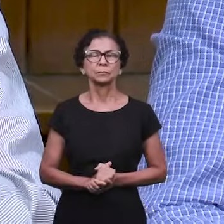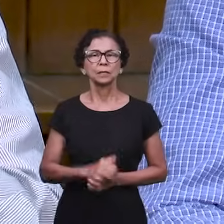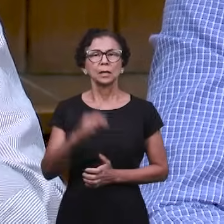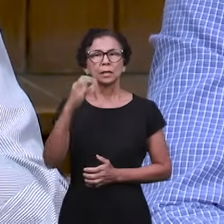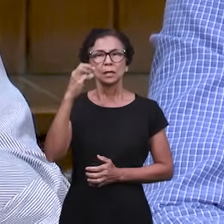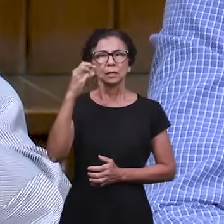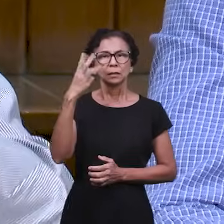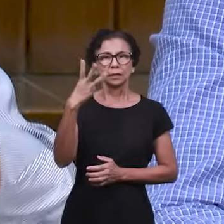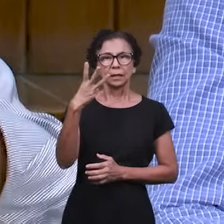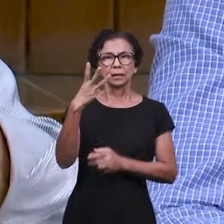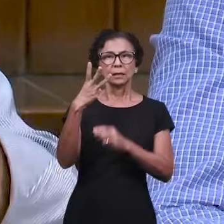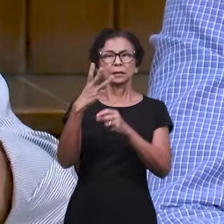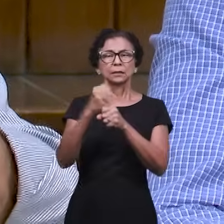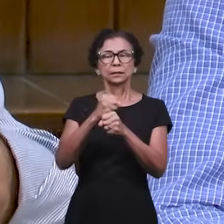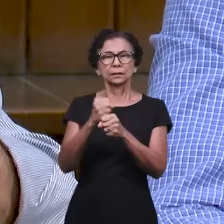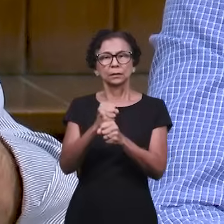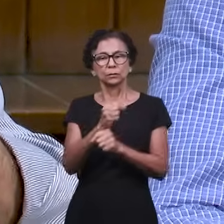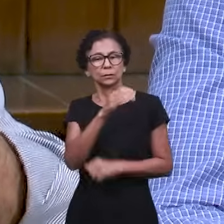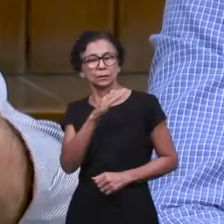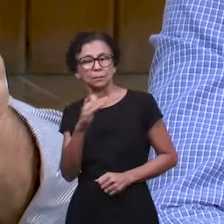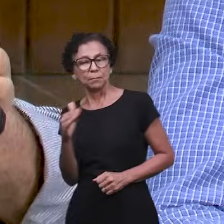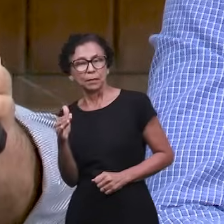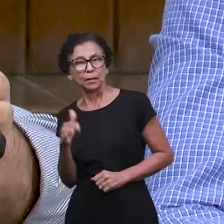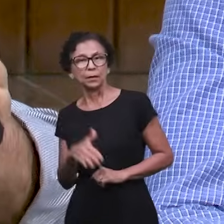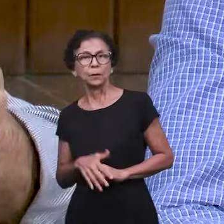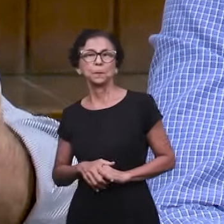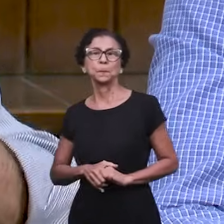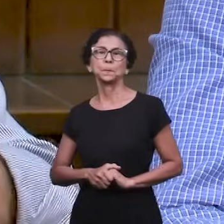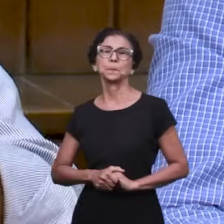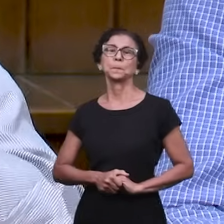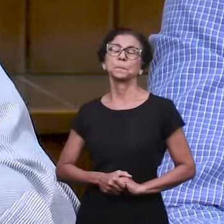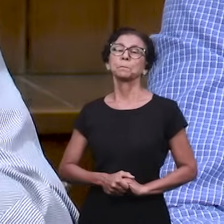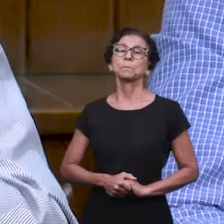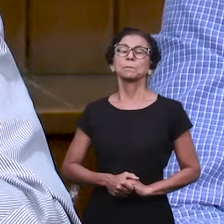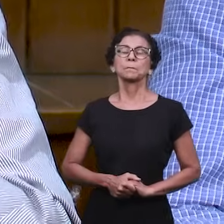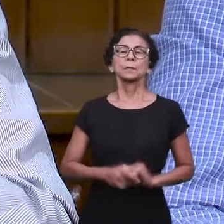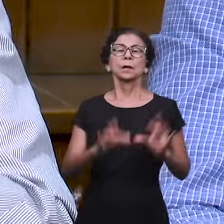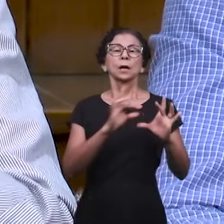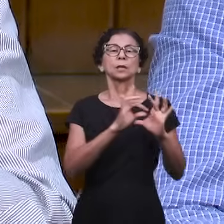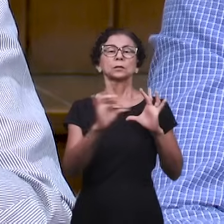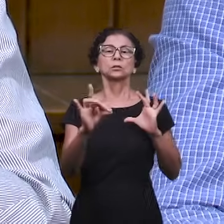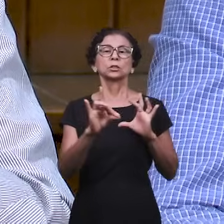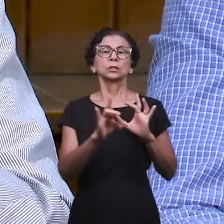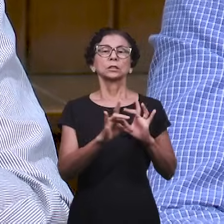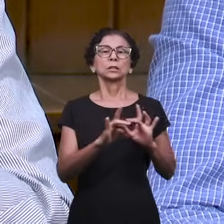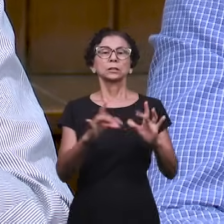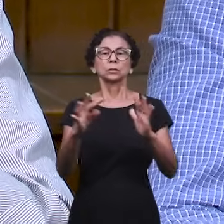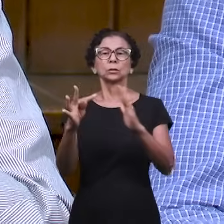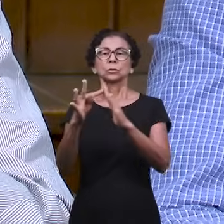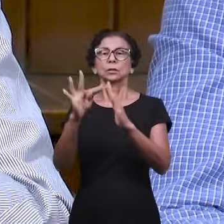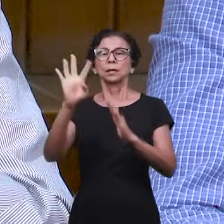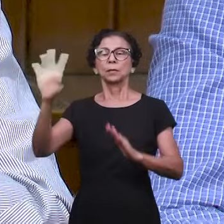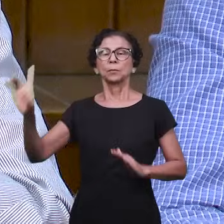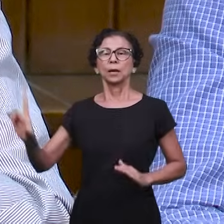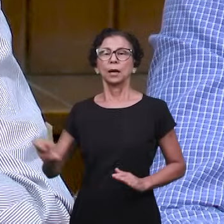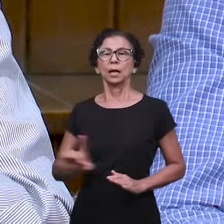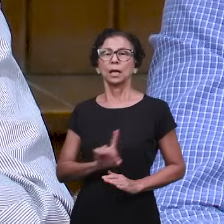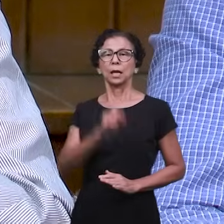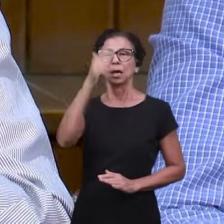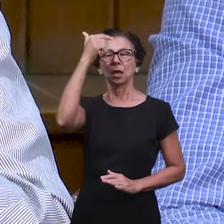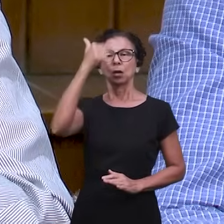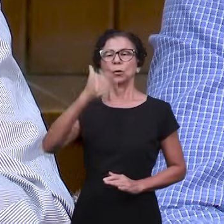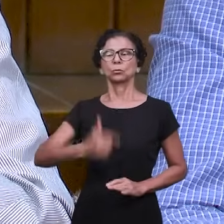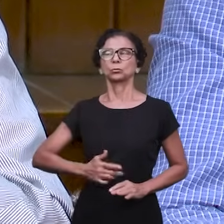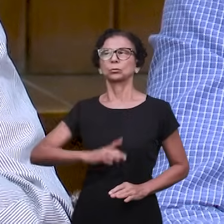e meio, então ele entra no templo, se diz Deus, e sacrifica um animal imundo no altar